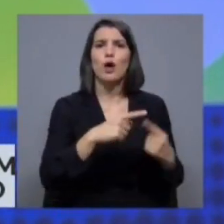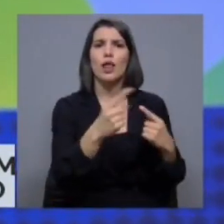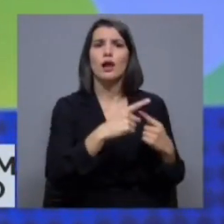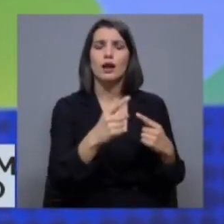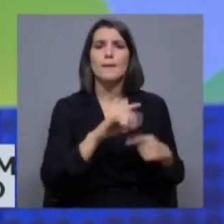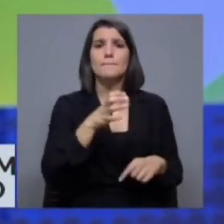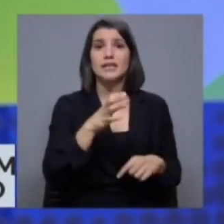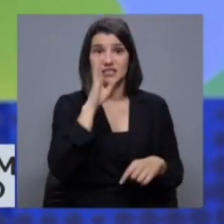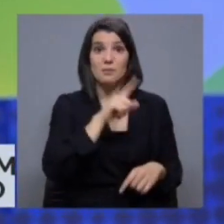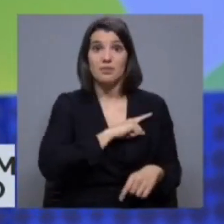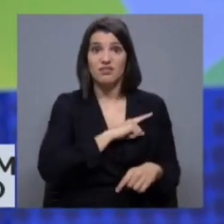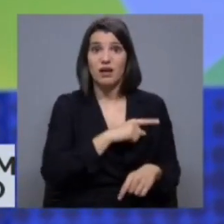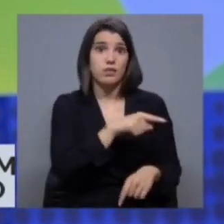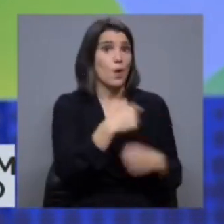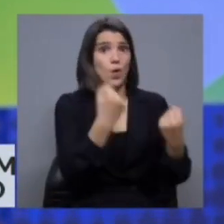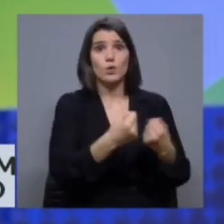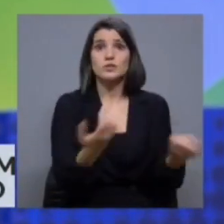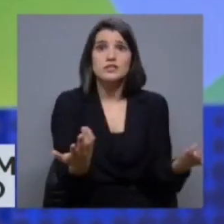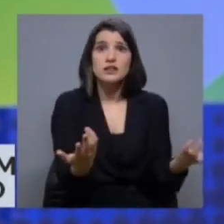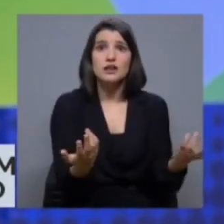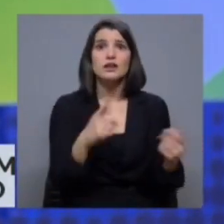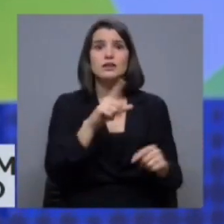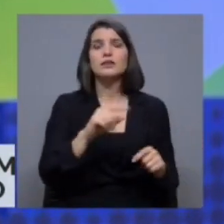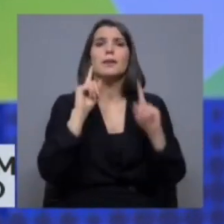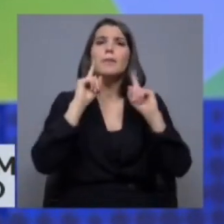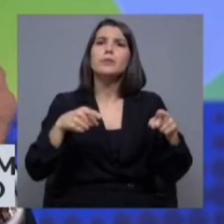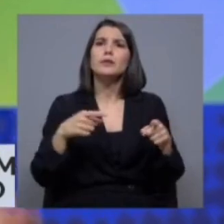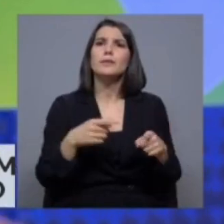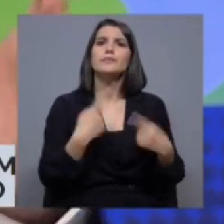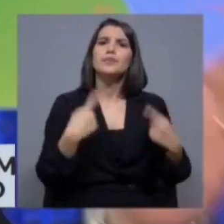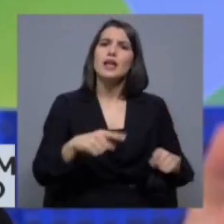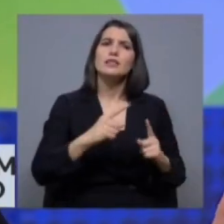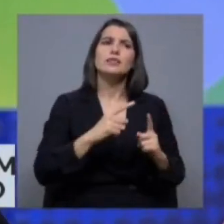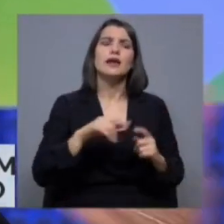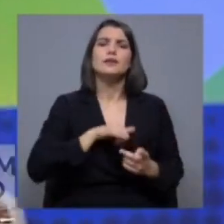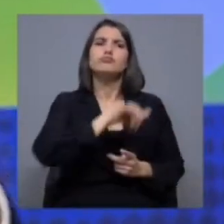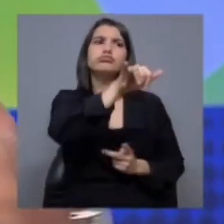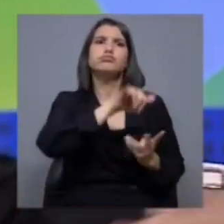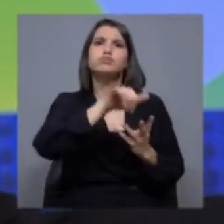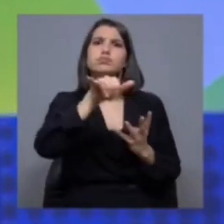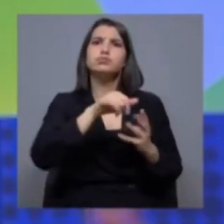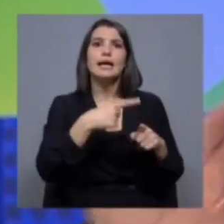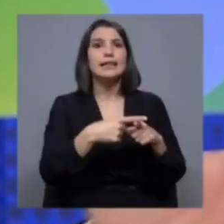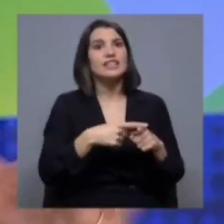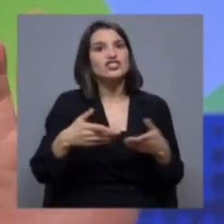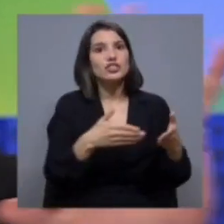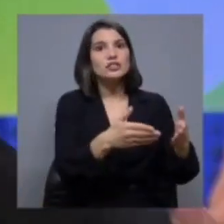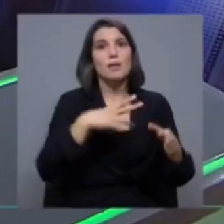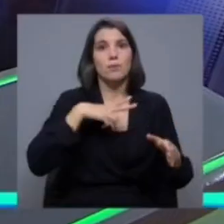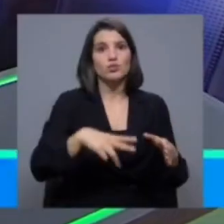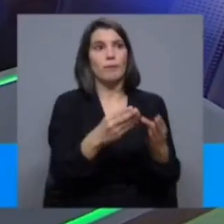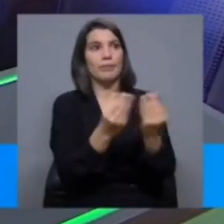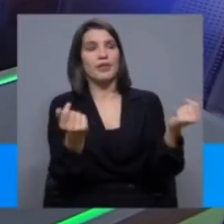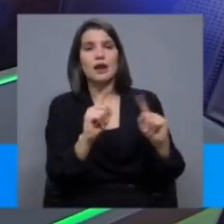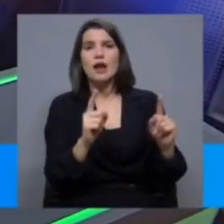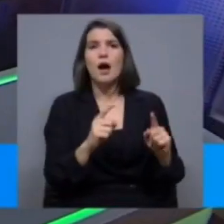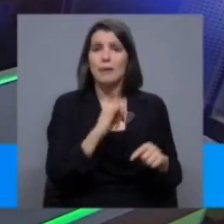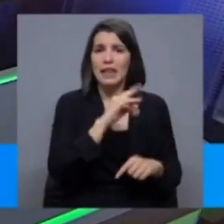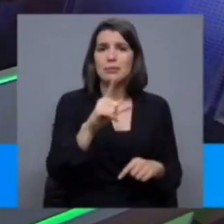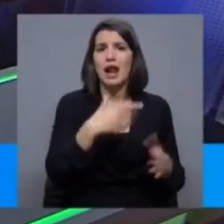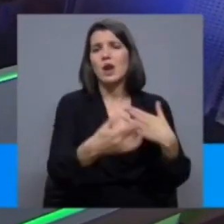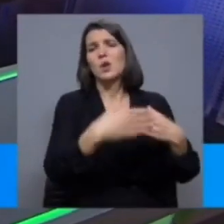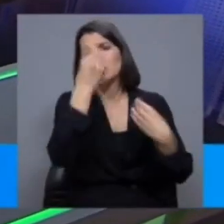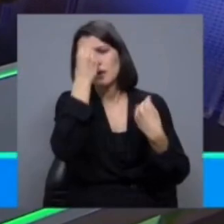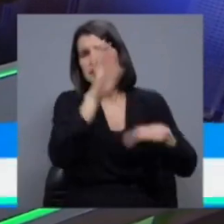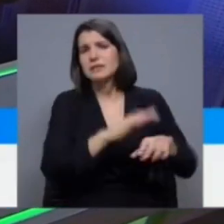totalmente privacidade podem não conseguir sequer ignoram que a rotas tem que ser mantidas por interesse estratégico pessoal não ficar desaparecido mas a gente se vê lá se te interessa